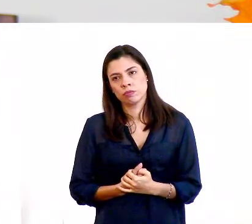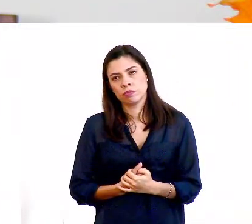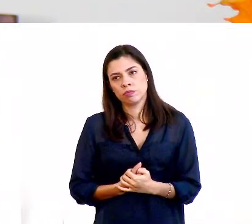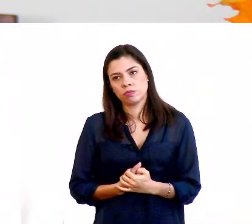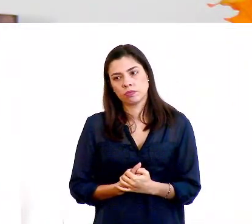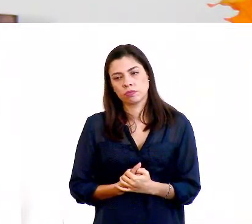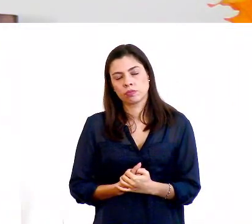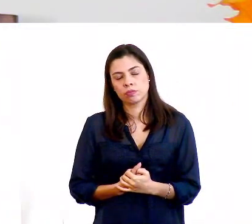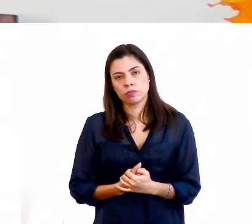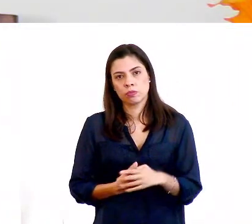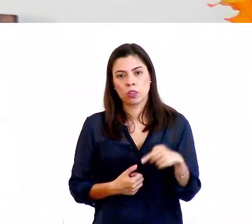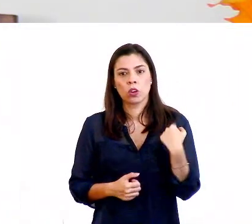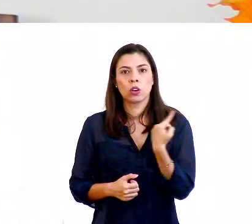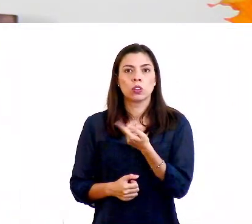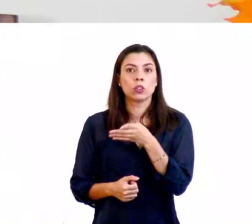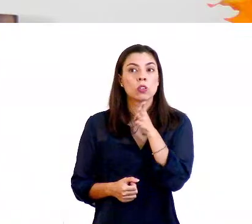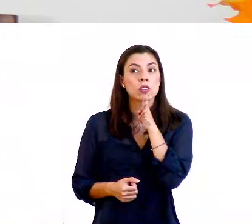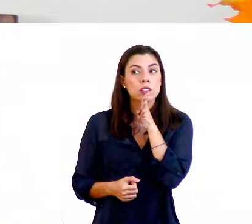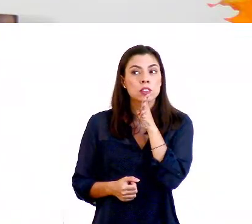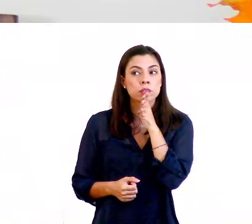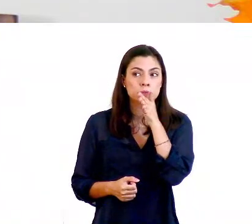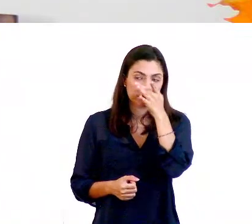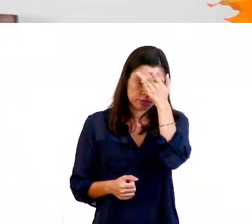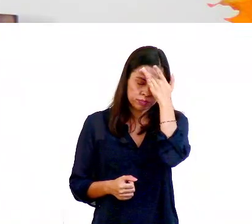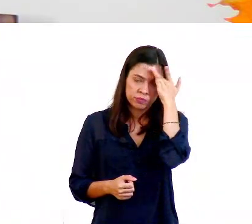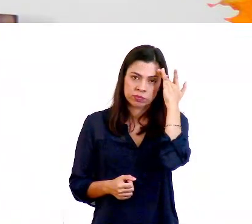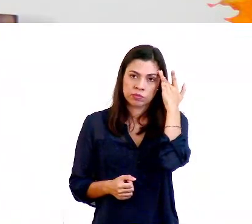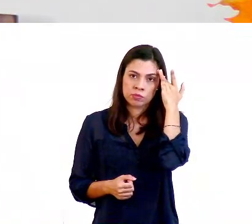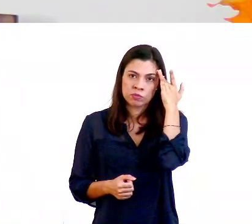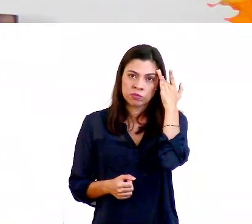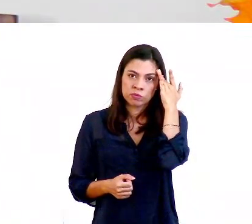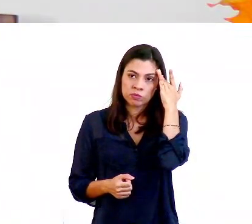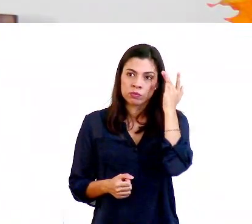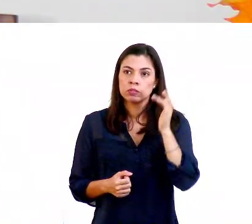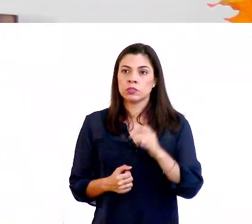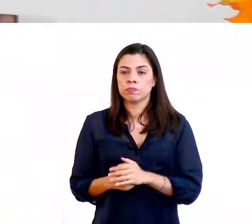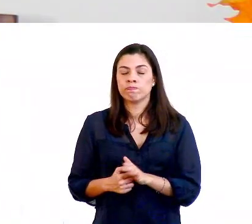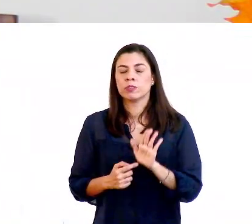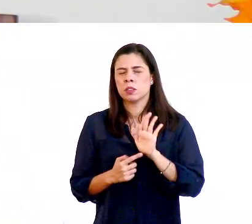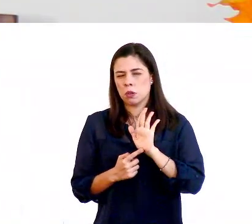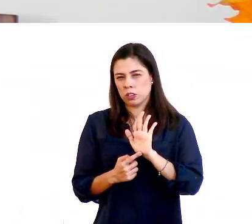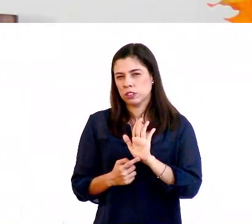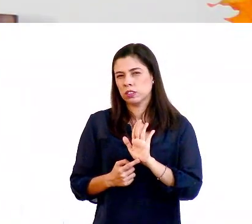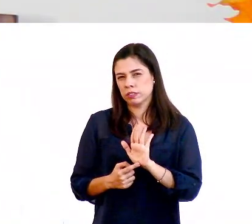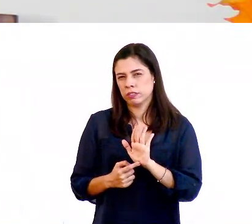E nós sabemos da palavra de Deus de pessoas que exemplificam isso bem,